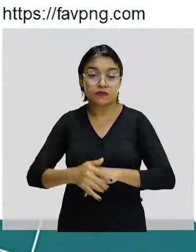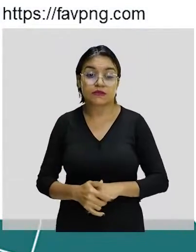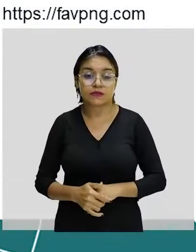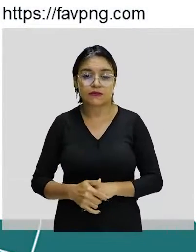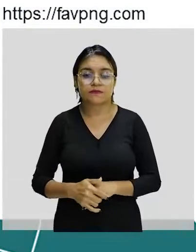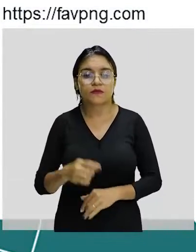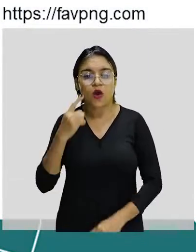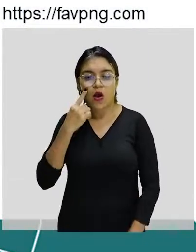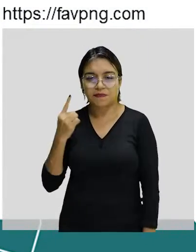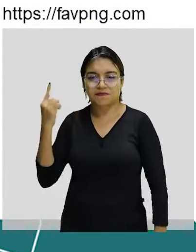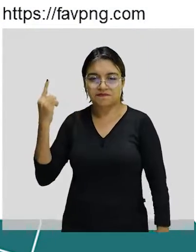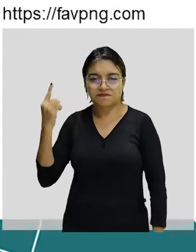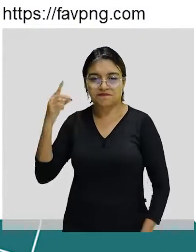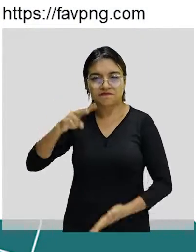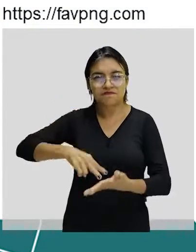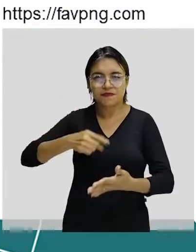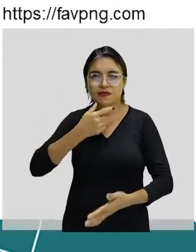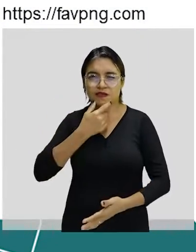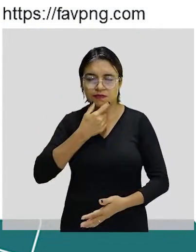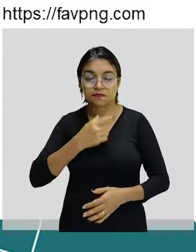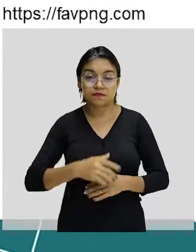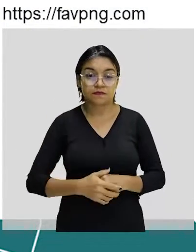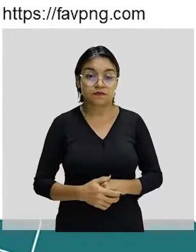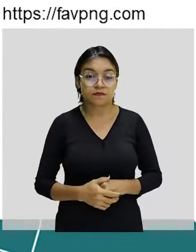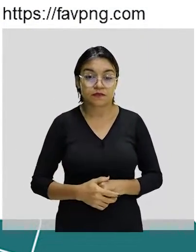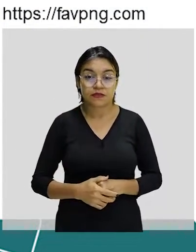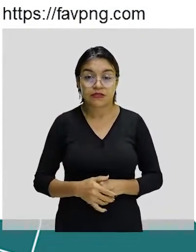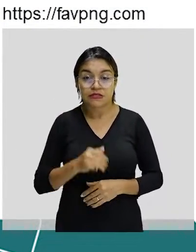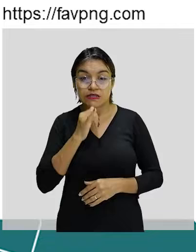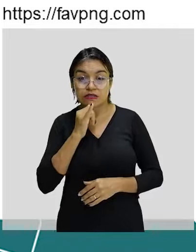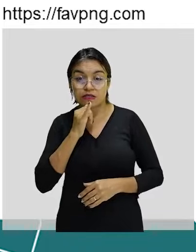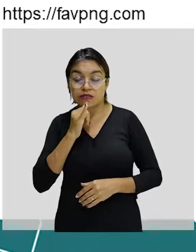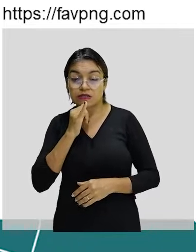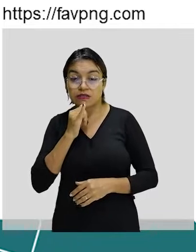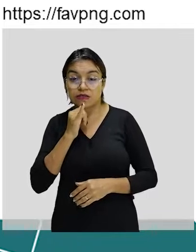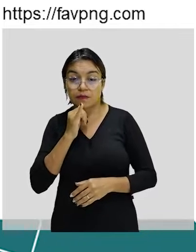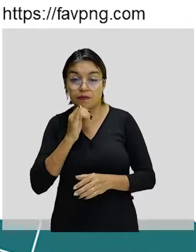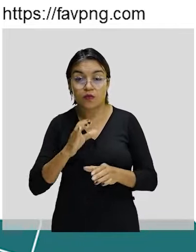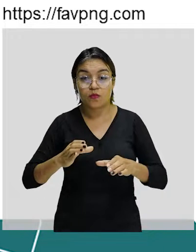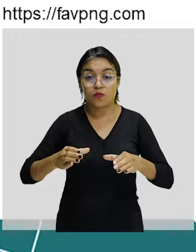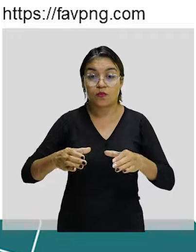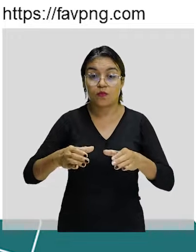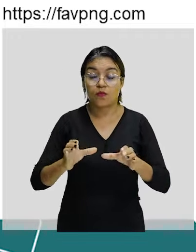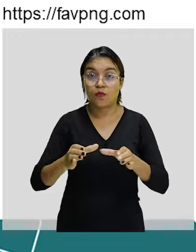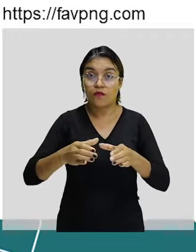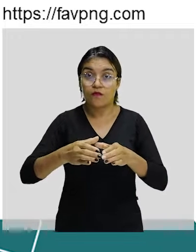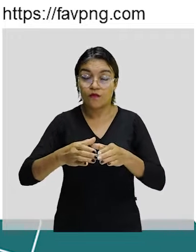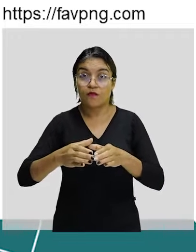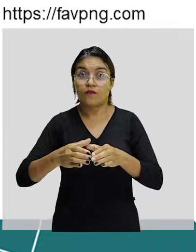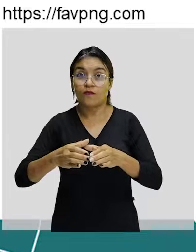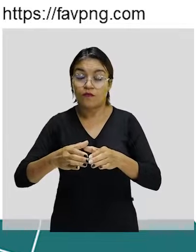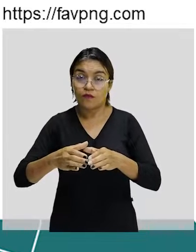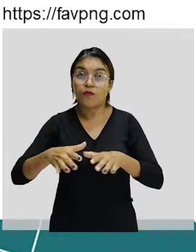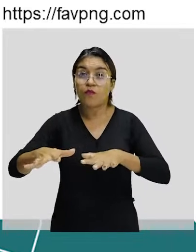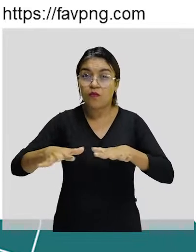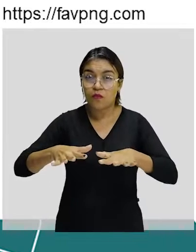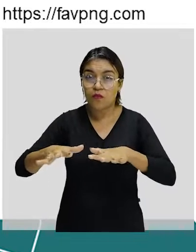Protest Christianity, então a cristandade ou o movimento cristão